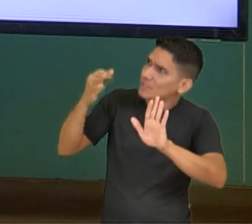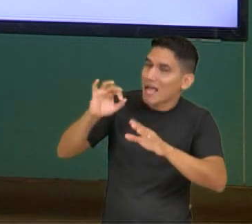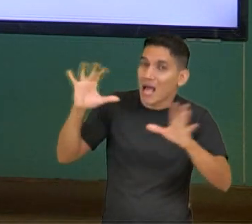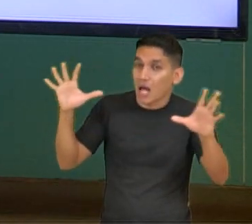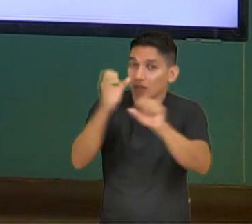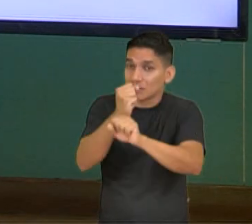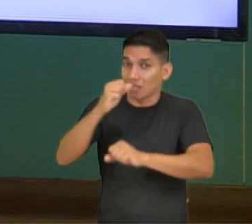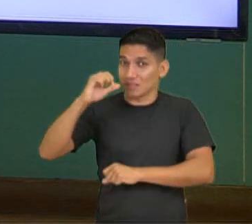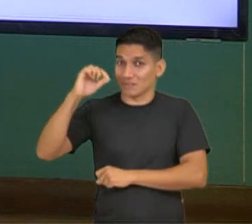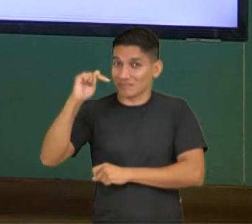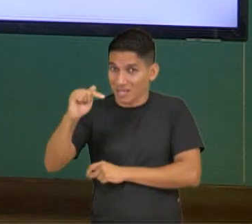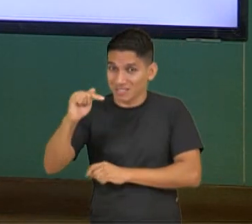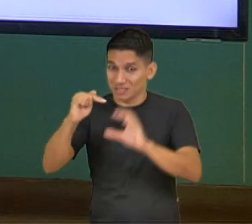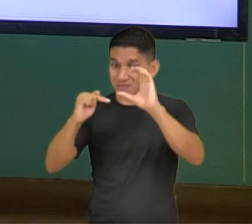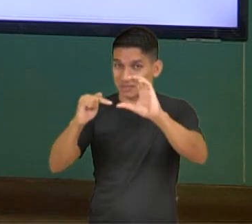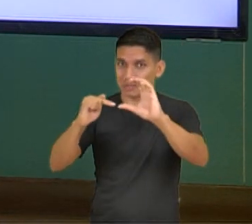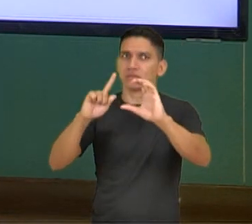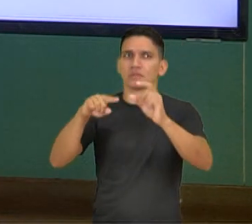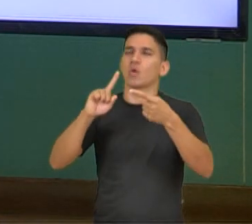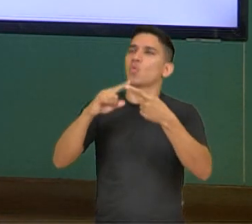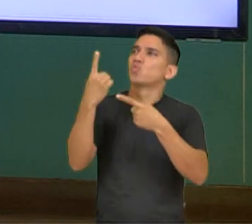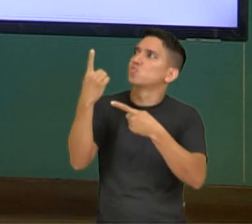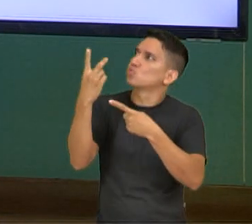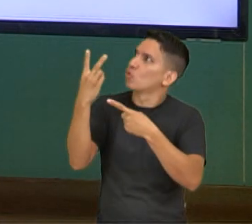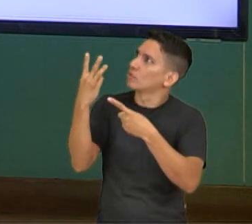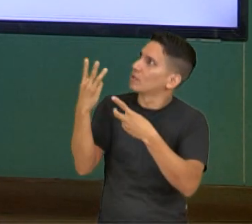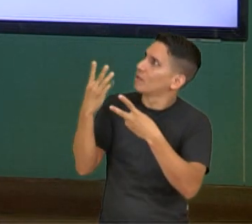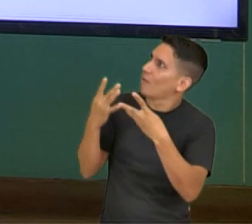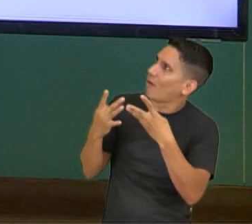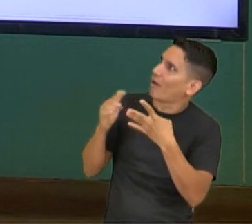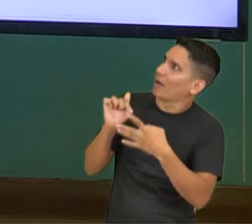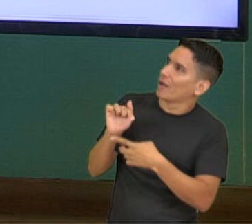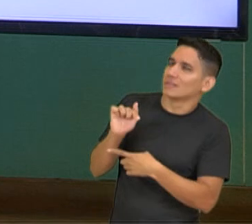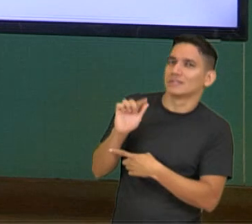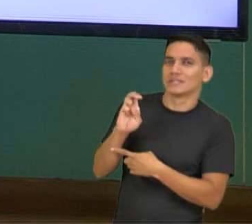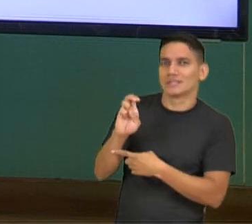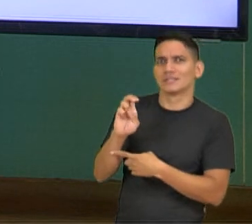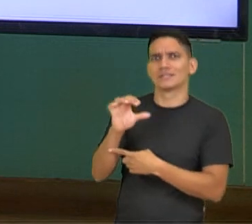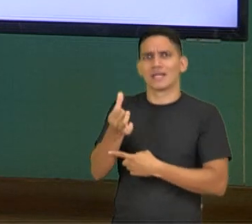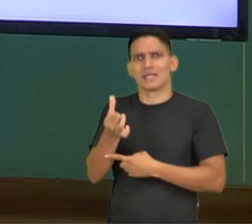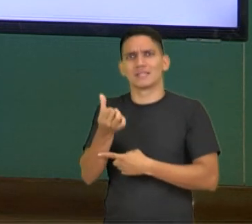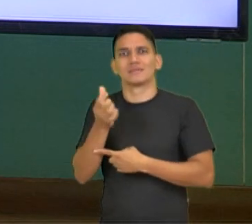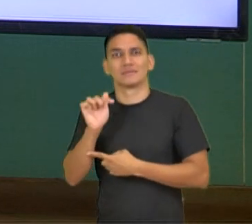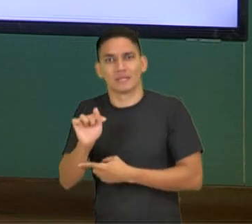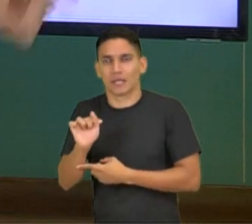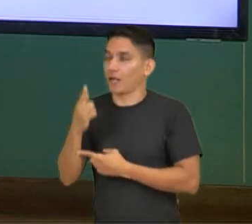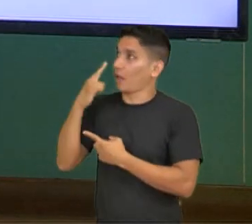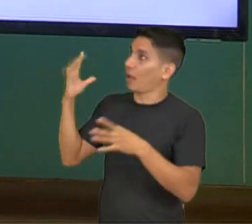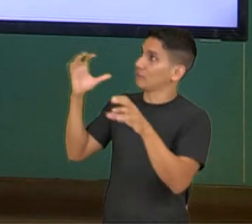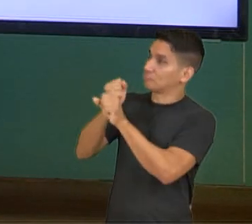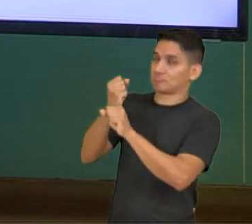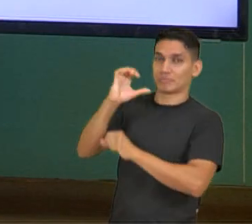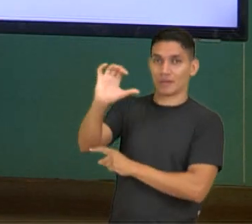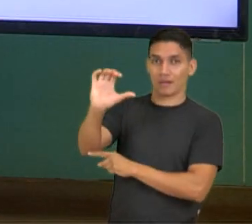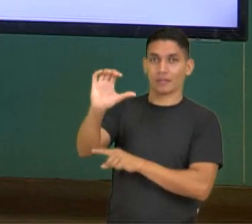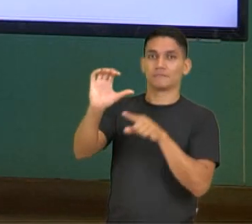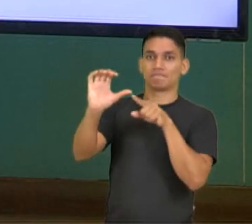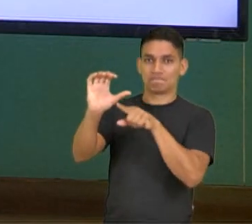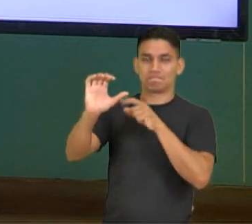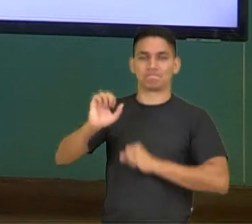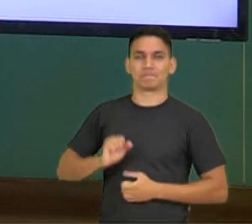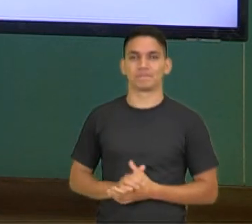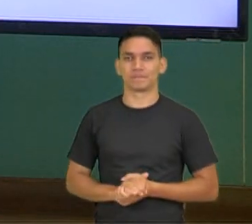de carbono? Sim. 1, 2, 3, 4, 5, 6, 7 átomos